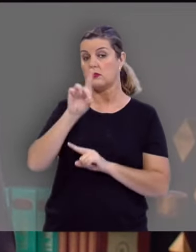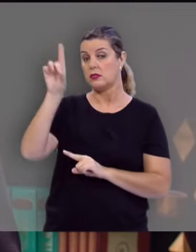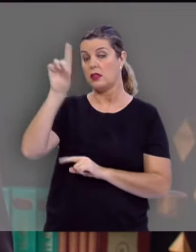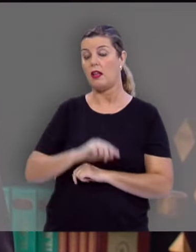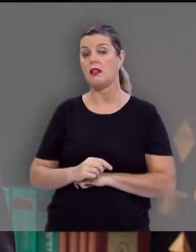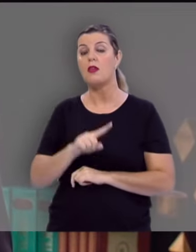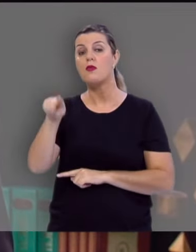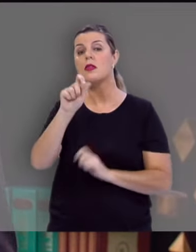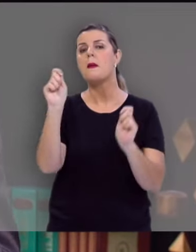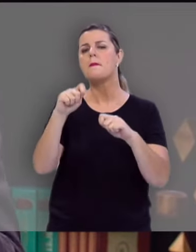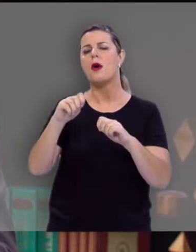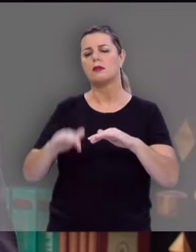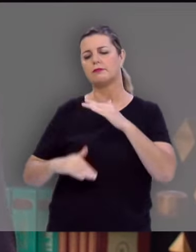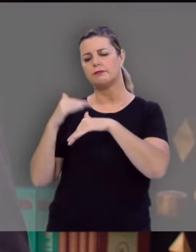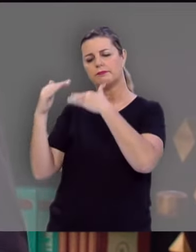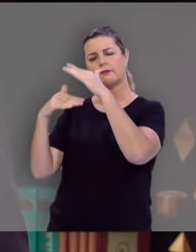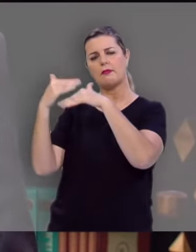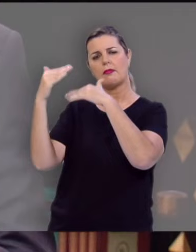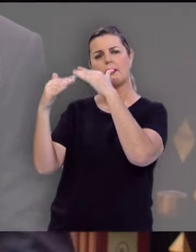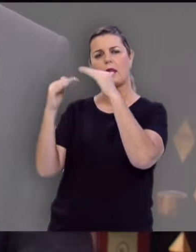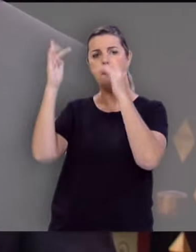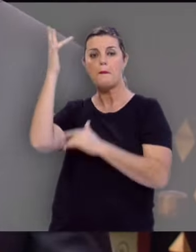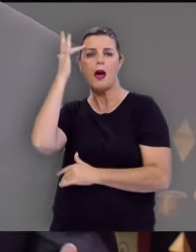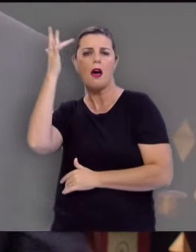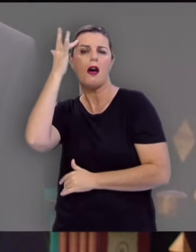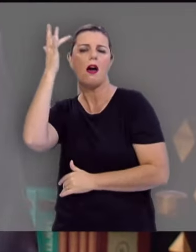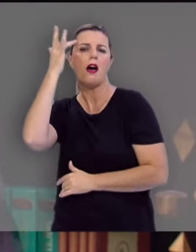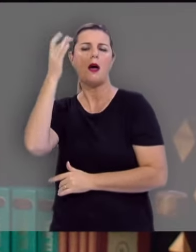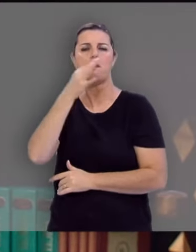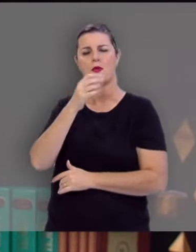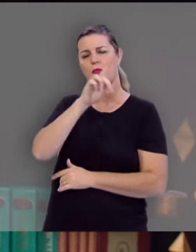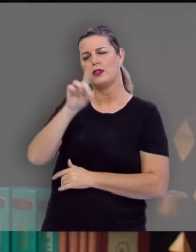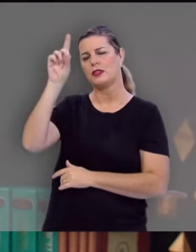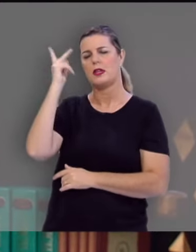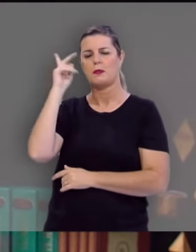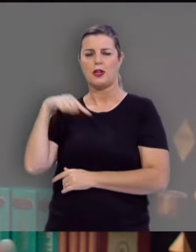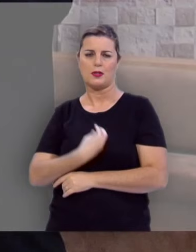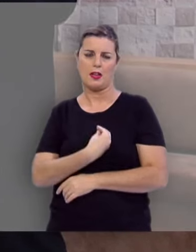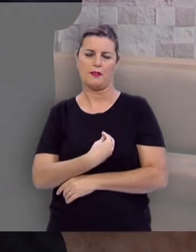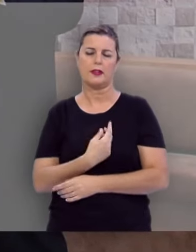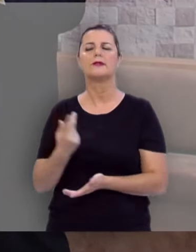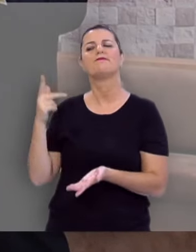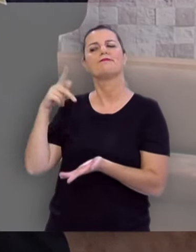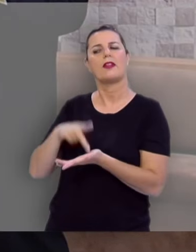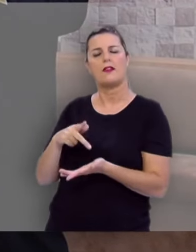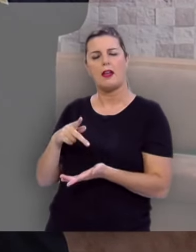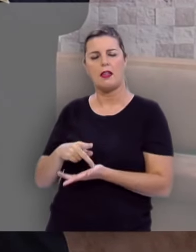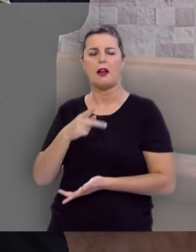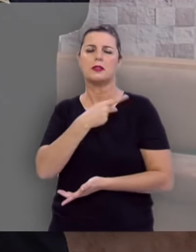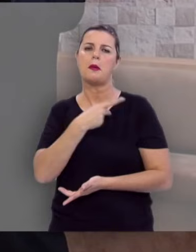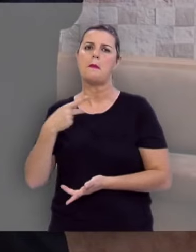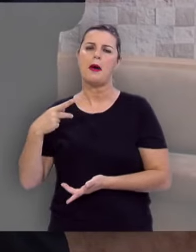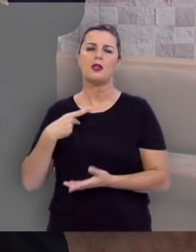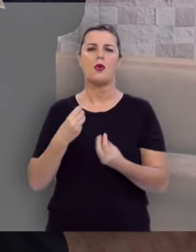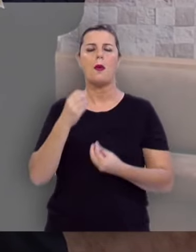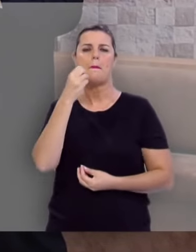Sagradas, para que você possa crescer na direção da maturidade. Esse é o propósito de Deus para a nossa vida, não é verdade? Exatamente isso, pastor. Que coisa